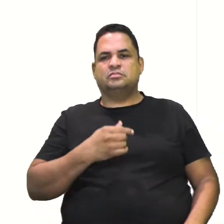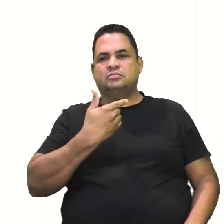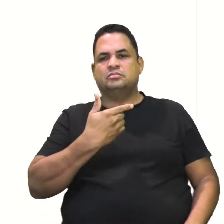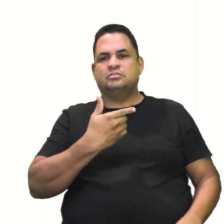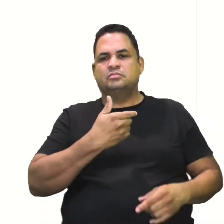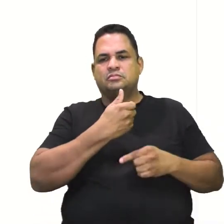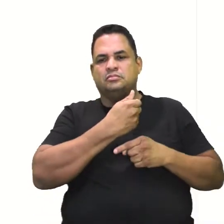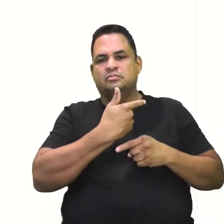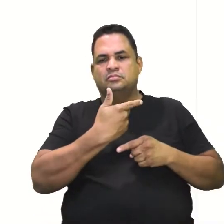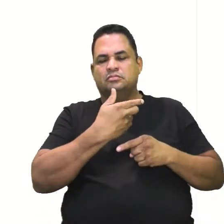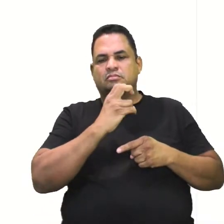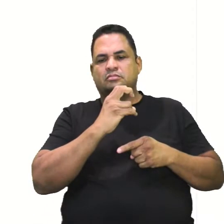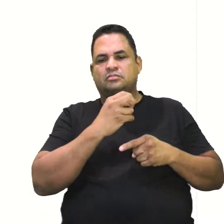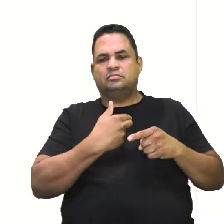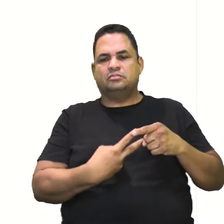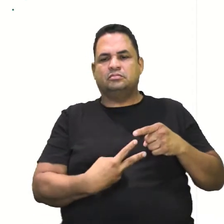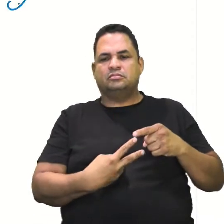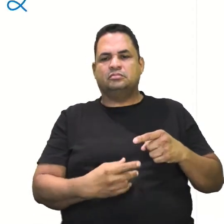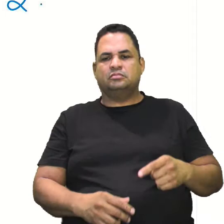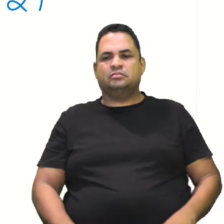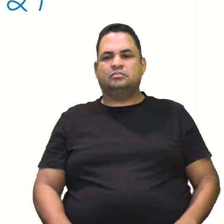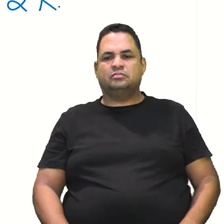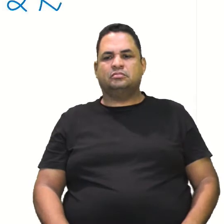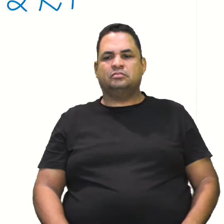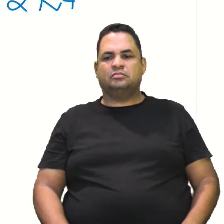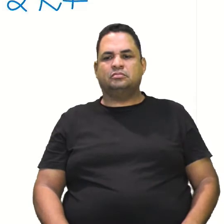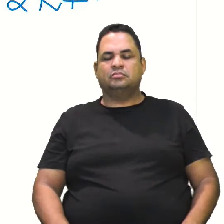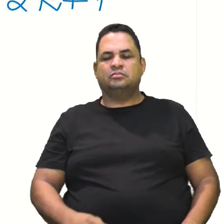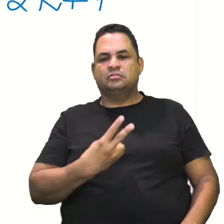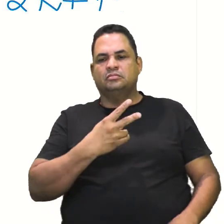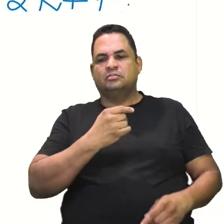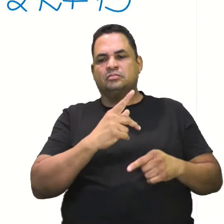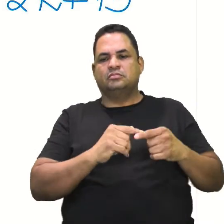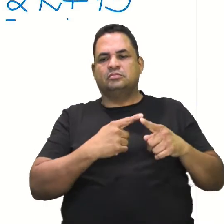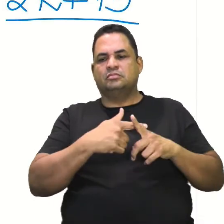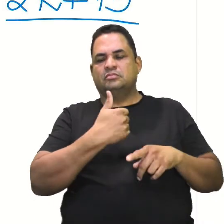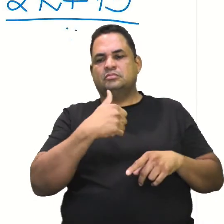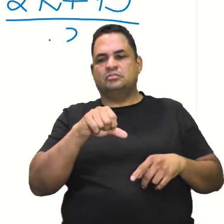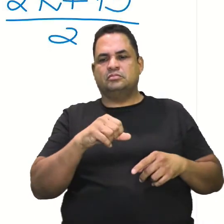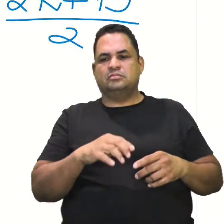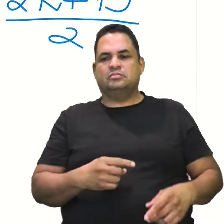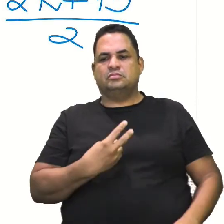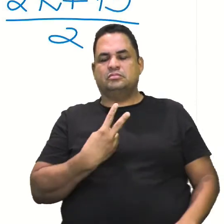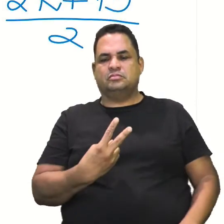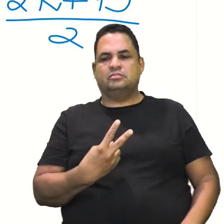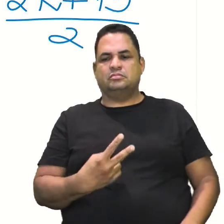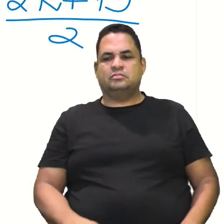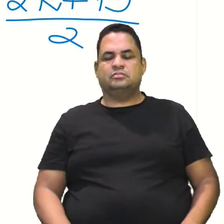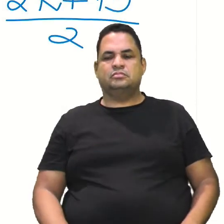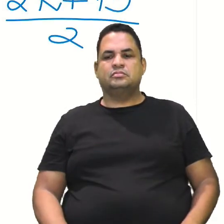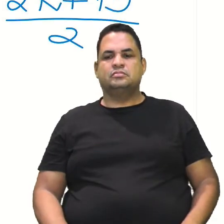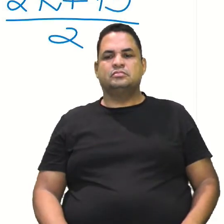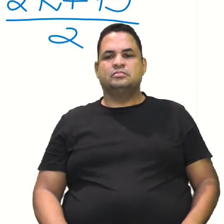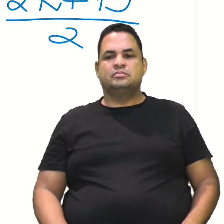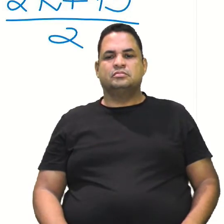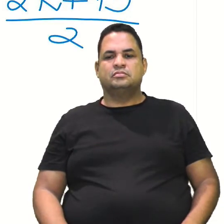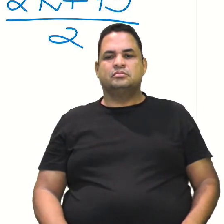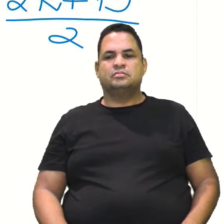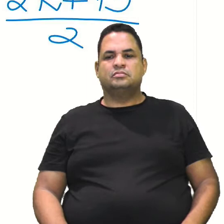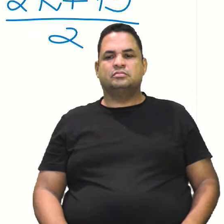25 sobre 2. 25 sobre 2 vai ser igual a 2K mais 19 sobre 2.